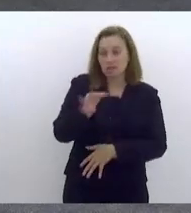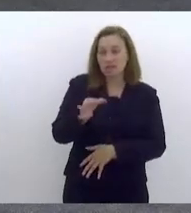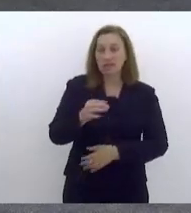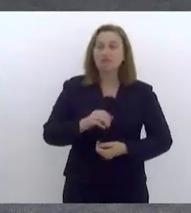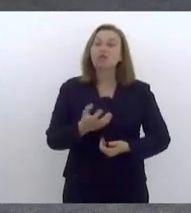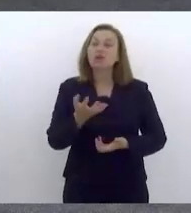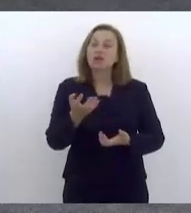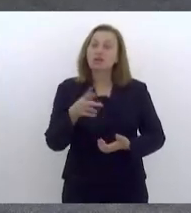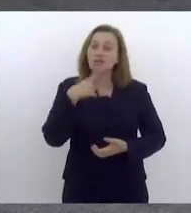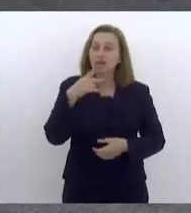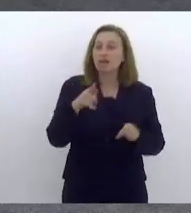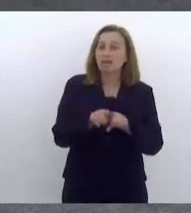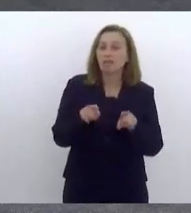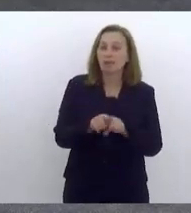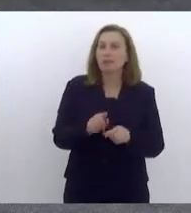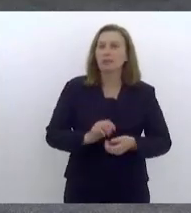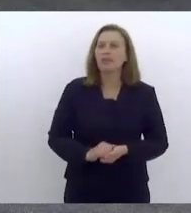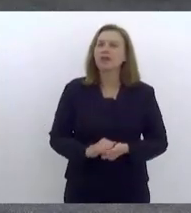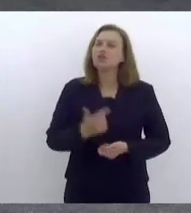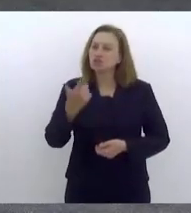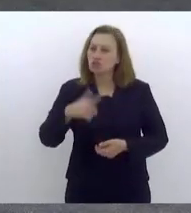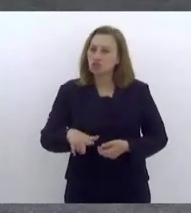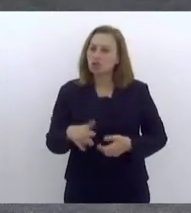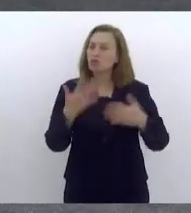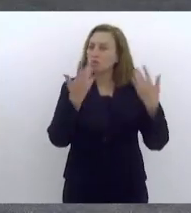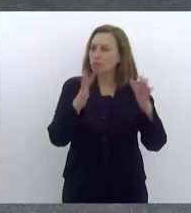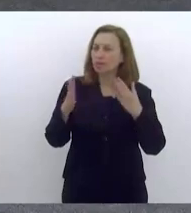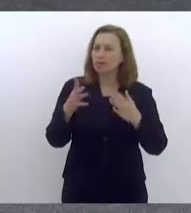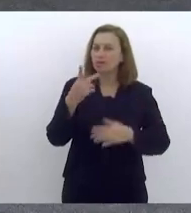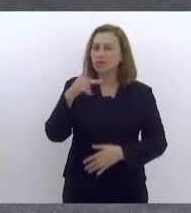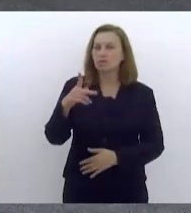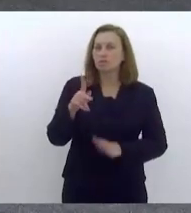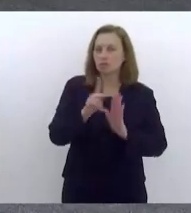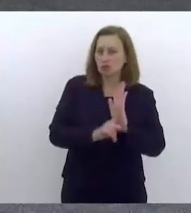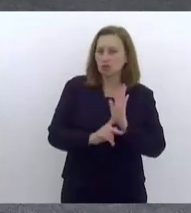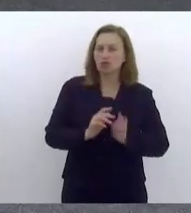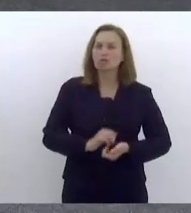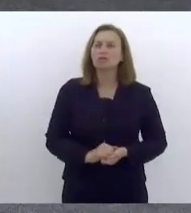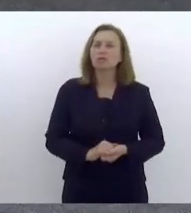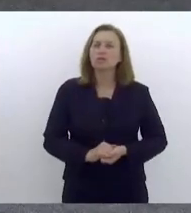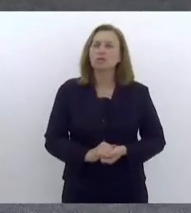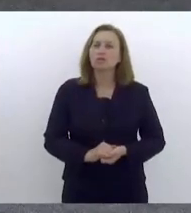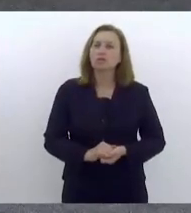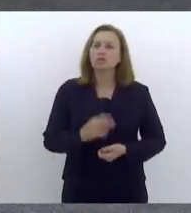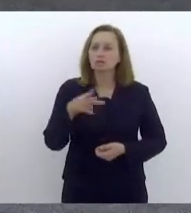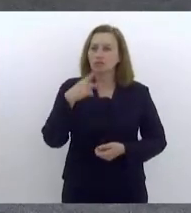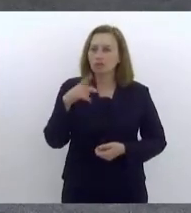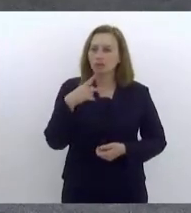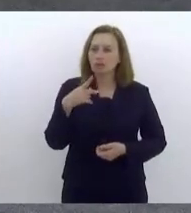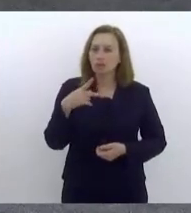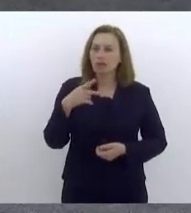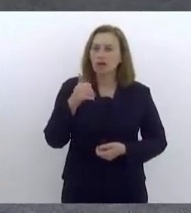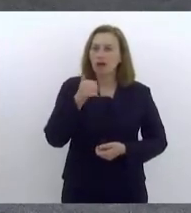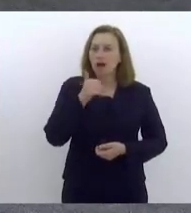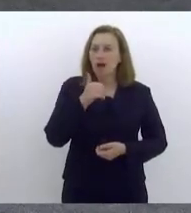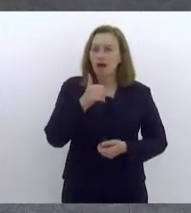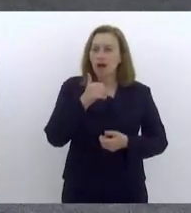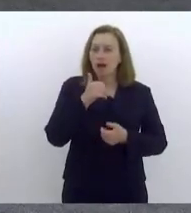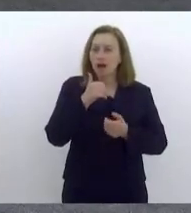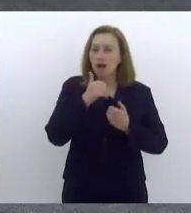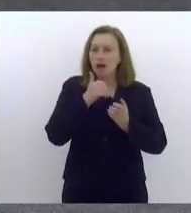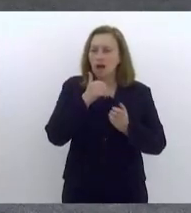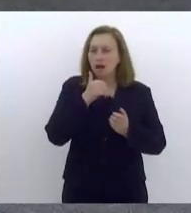queria acrescentar, mais uma vez elogiando o seu projeto, Vossa Excelência citou a mãe Paula e o